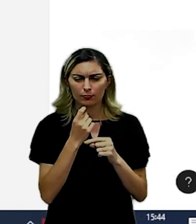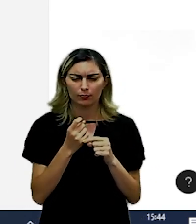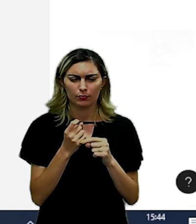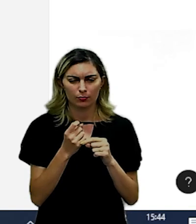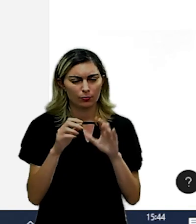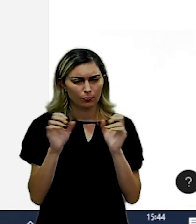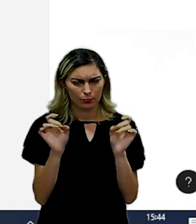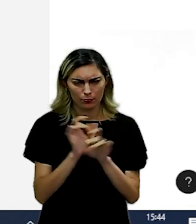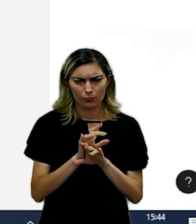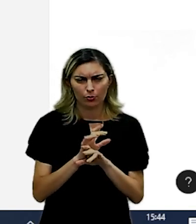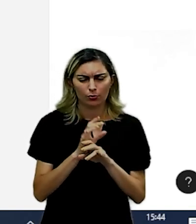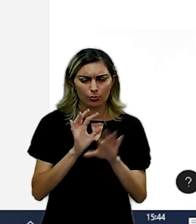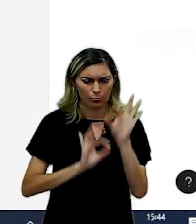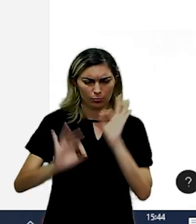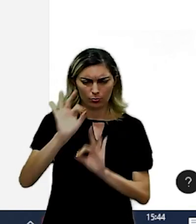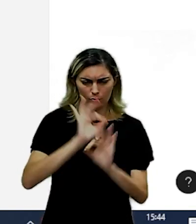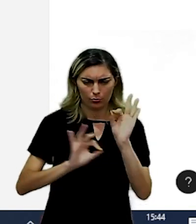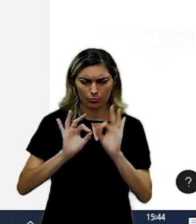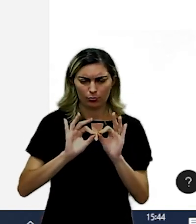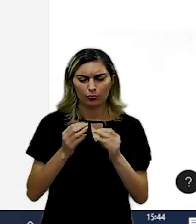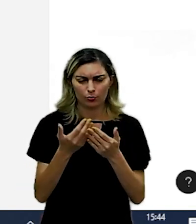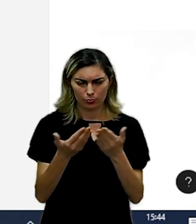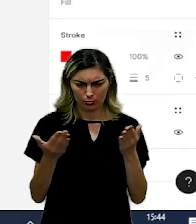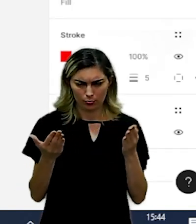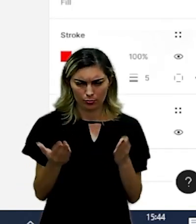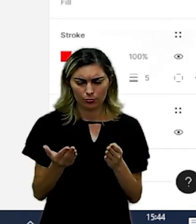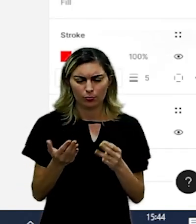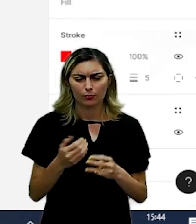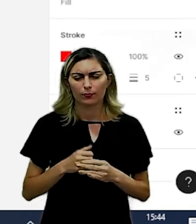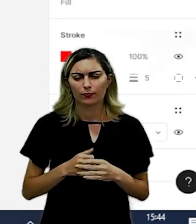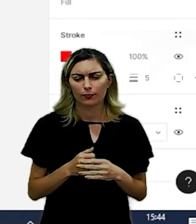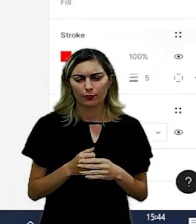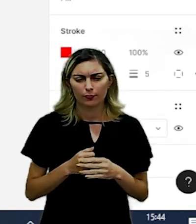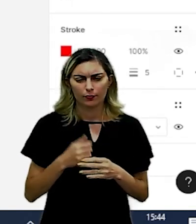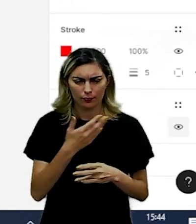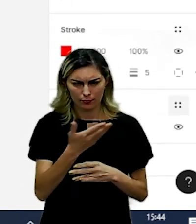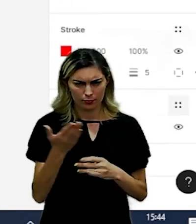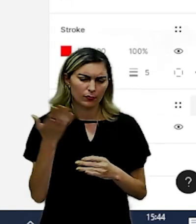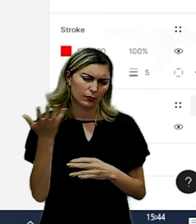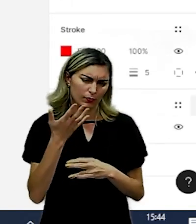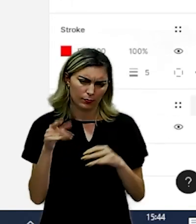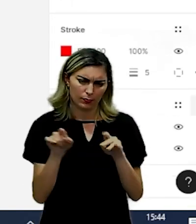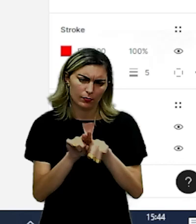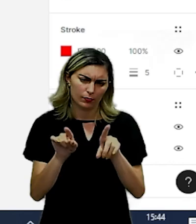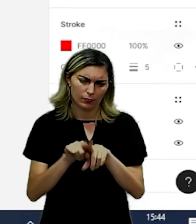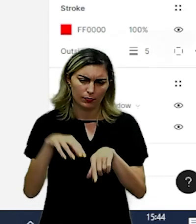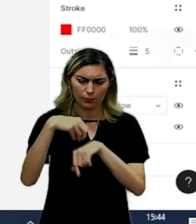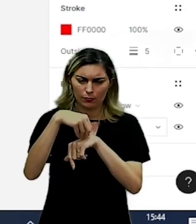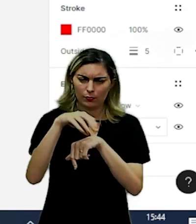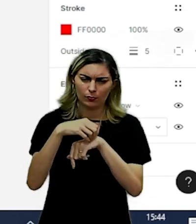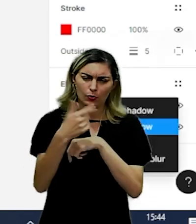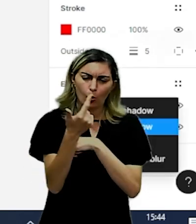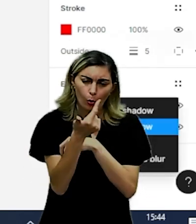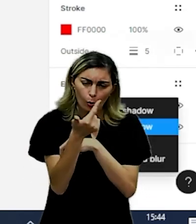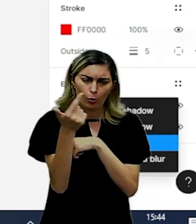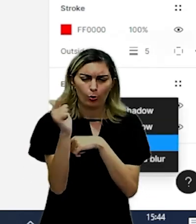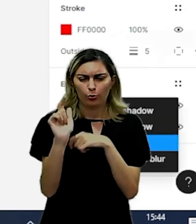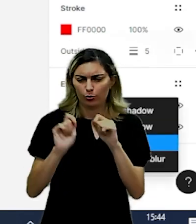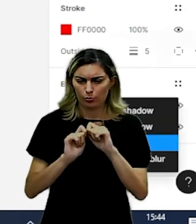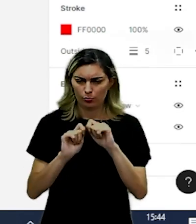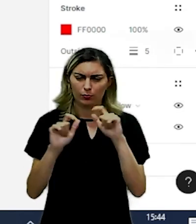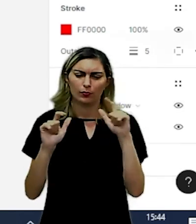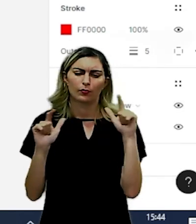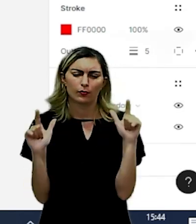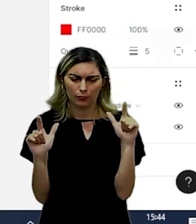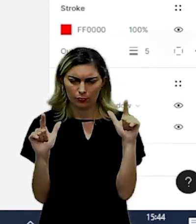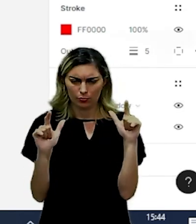Pronto, o meu elemento está com uma nova sombra. Aí se eu quiser, eu também posso adicionar um outro efeito de